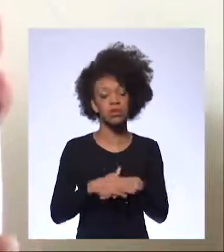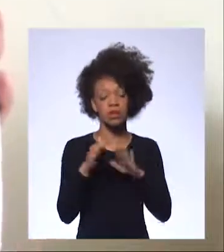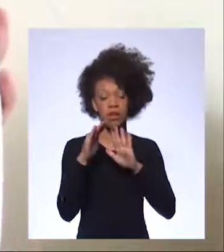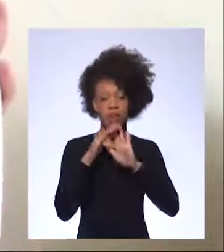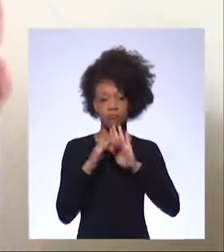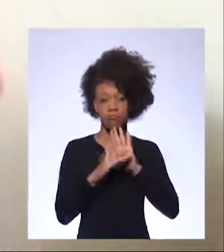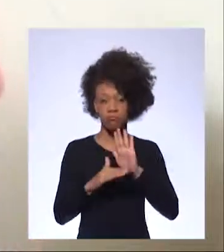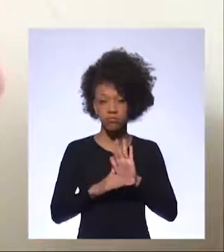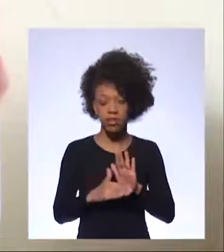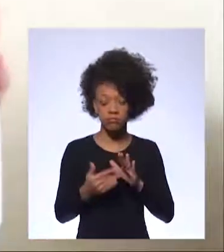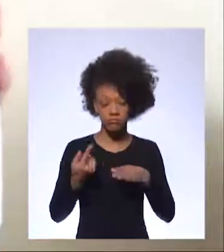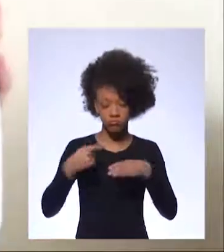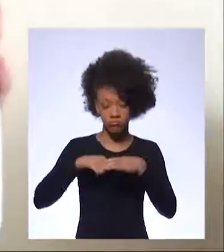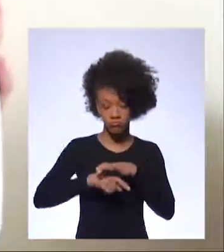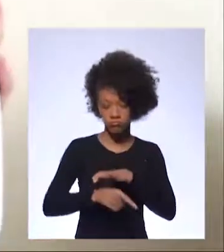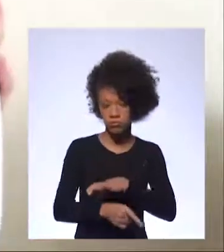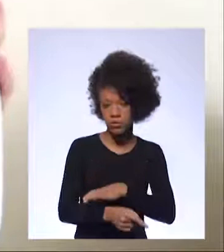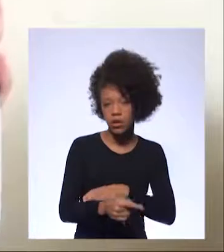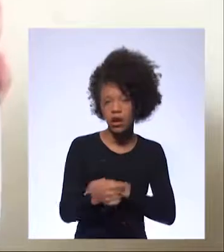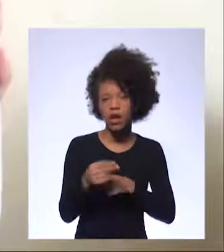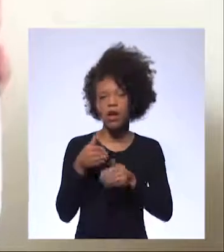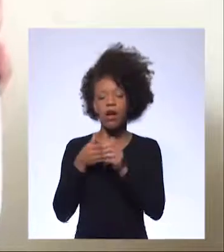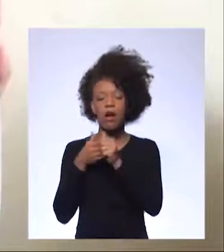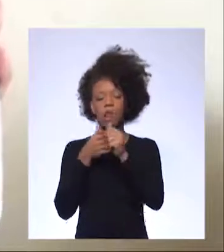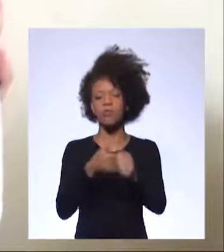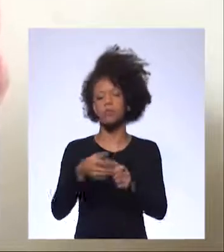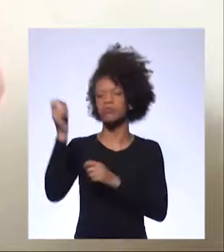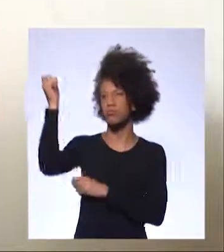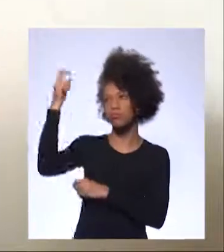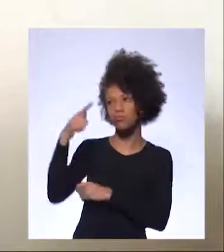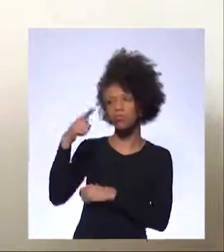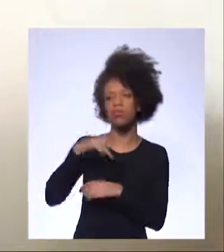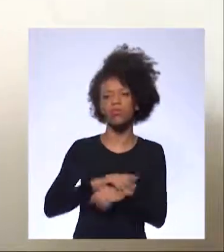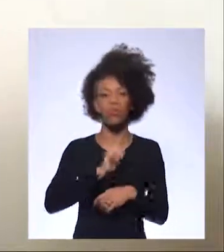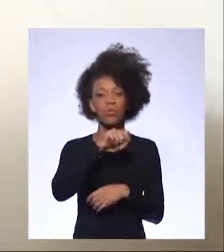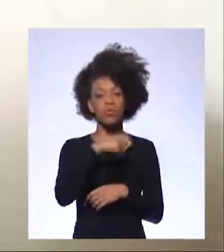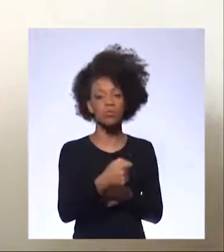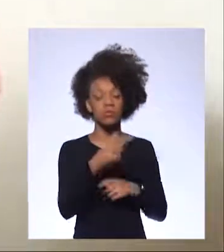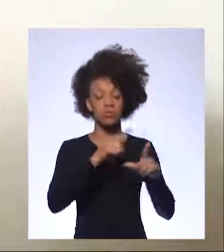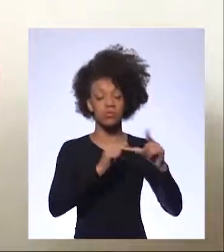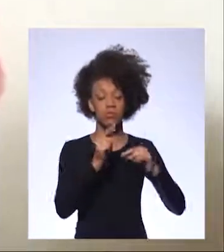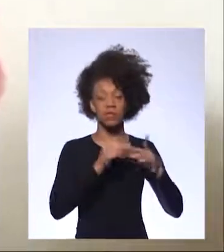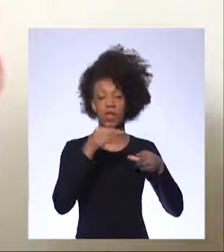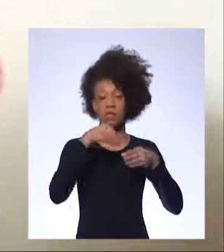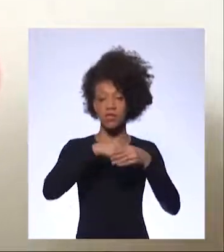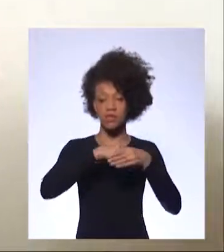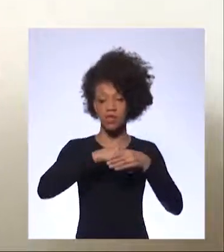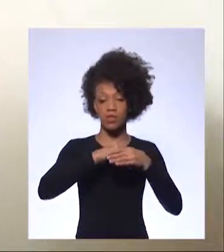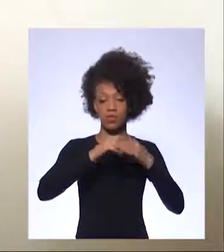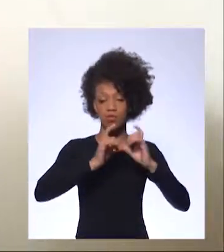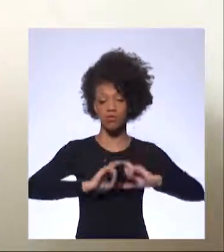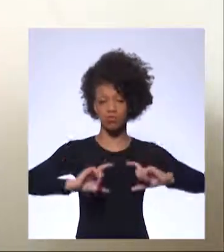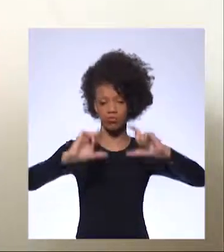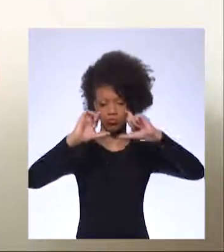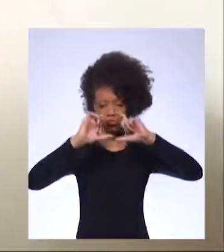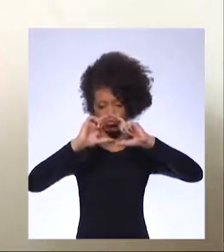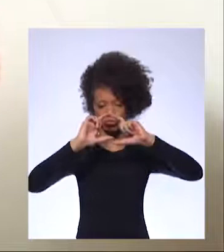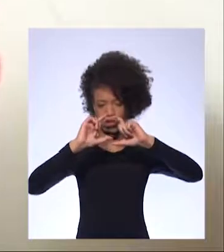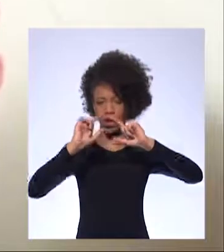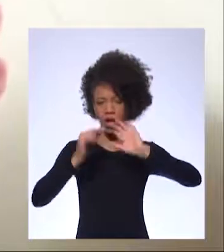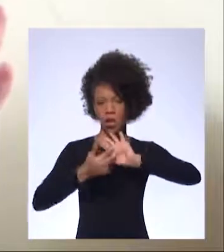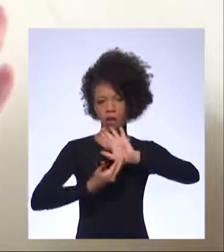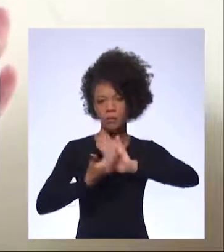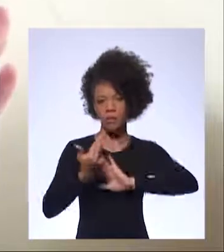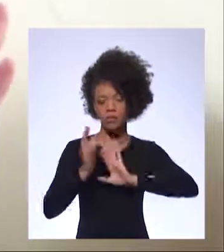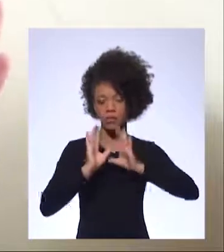todas as noites acompanhando o sol o símbolo é uma estrela dentro de um círculo era forma de